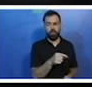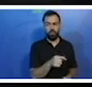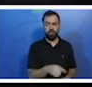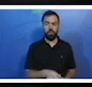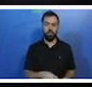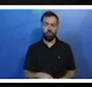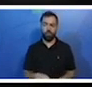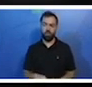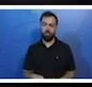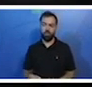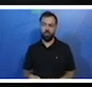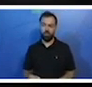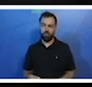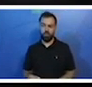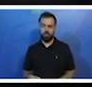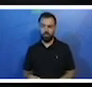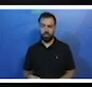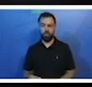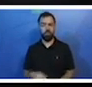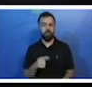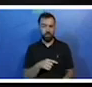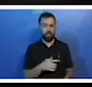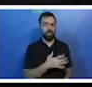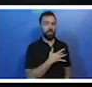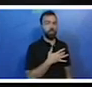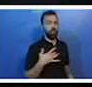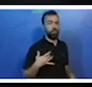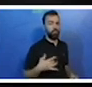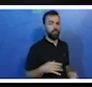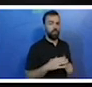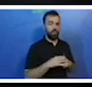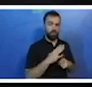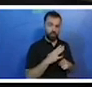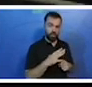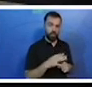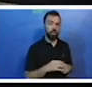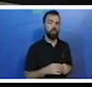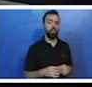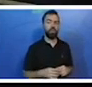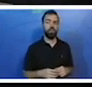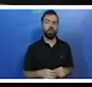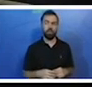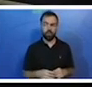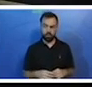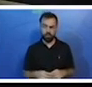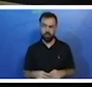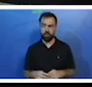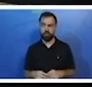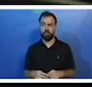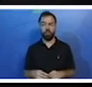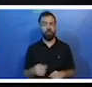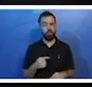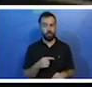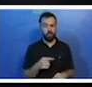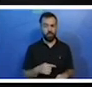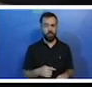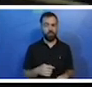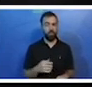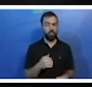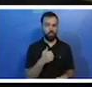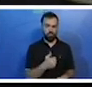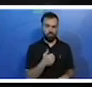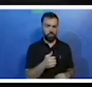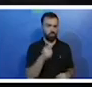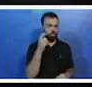lazer. Então, os objetivos são a manutenção da saúde, o bem-estar, tanto físico como psicológico também. Então, a pessoa ela